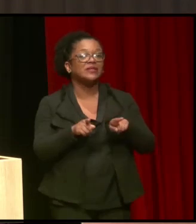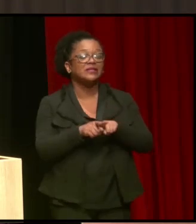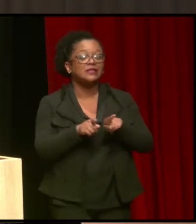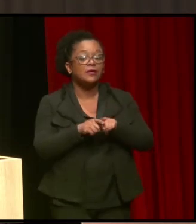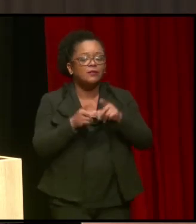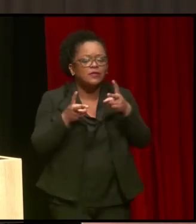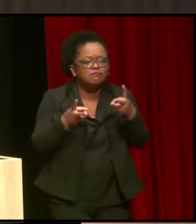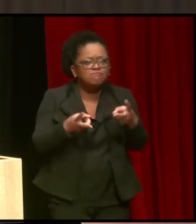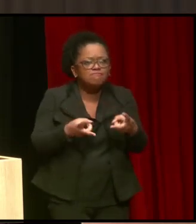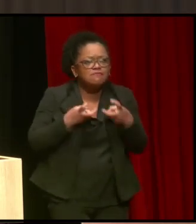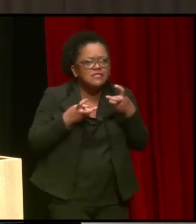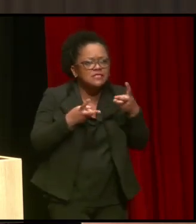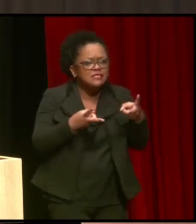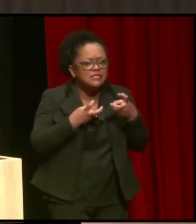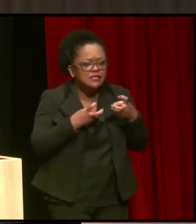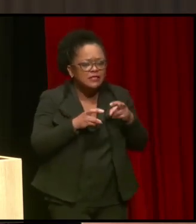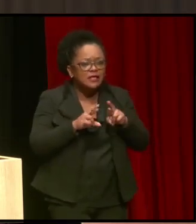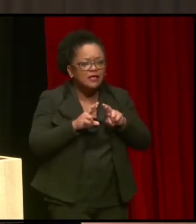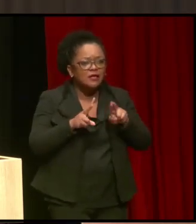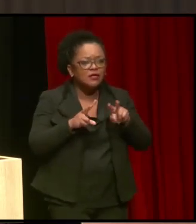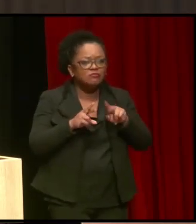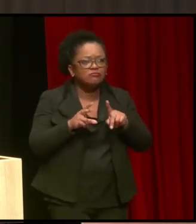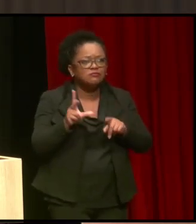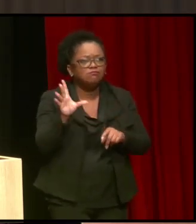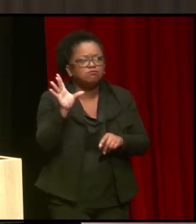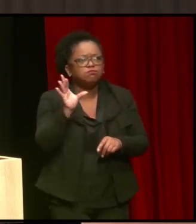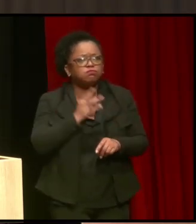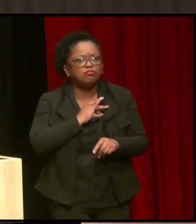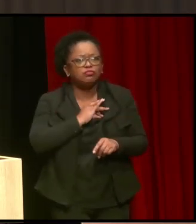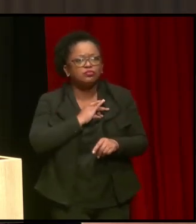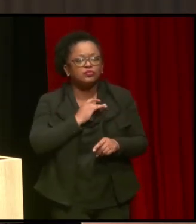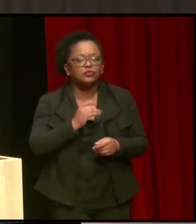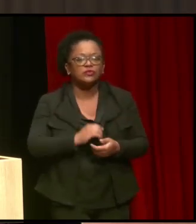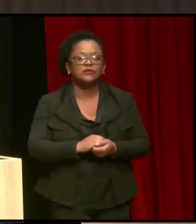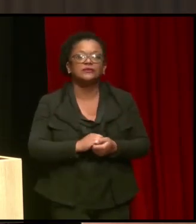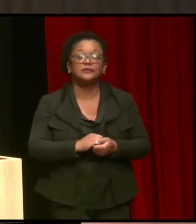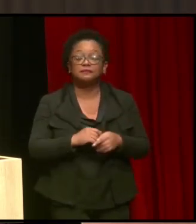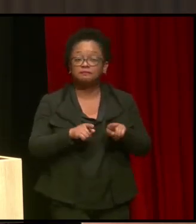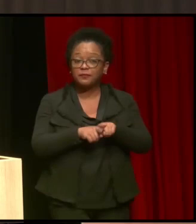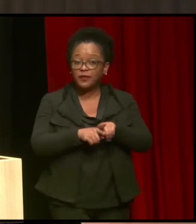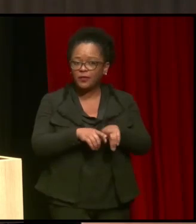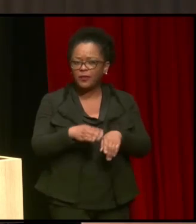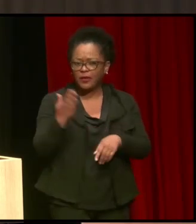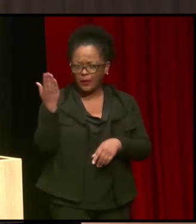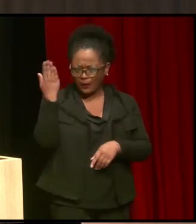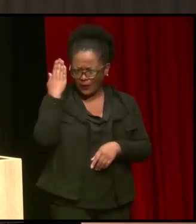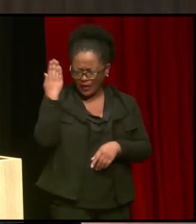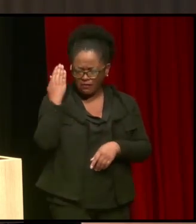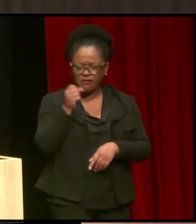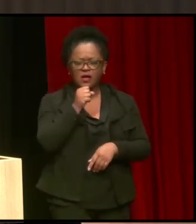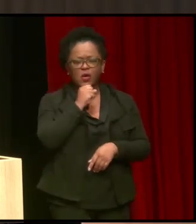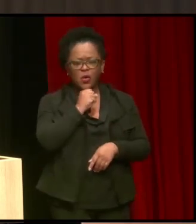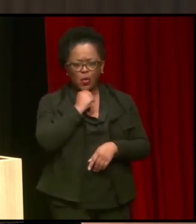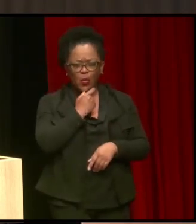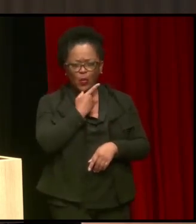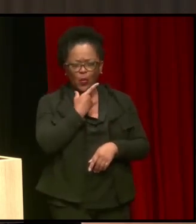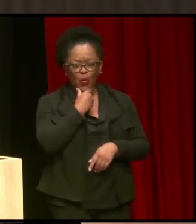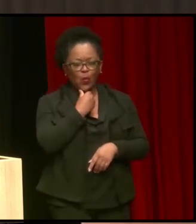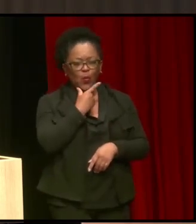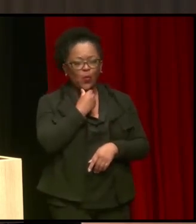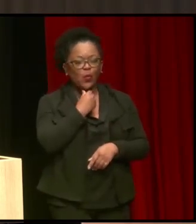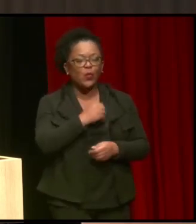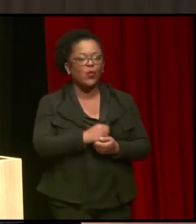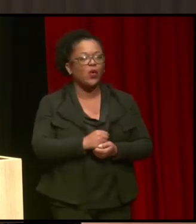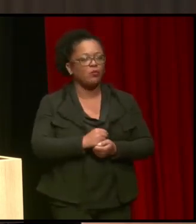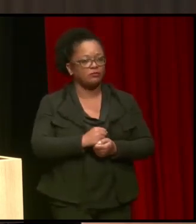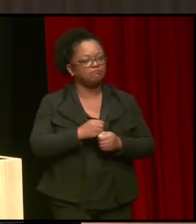coisas que nós não vimos antes. Eu conheci um velhinho, ele já está na glória, ele já vê na glória